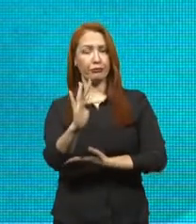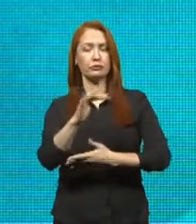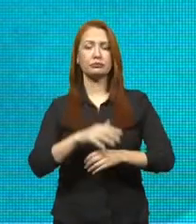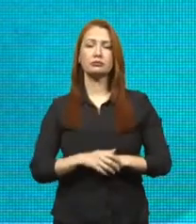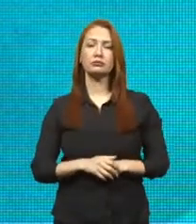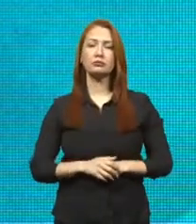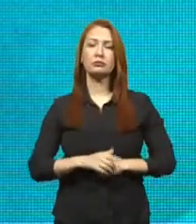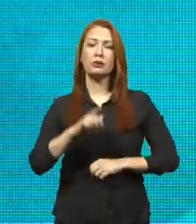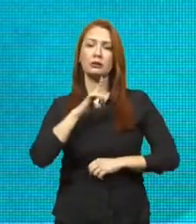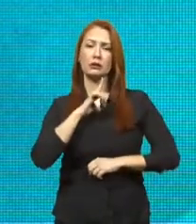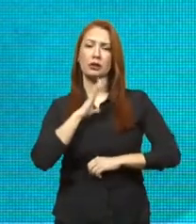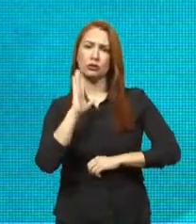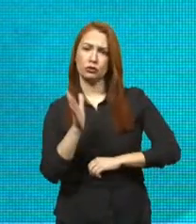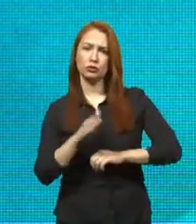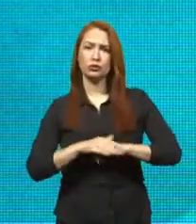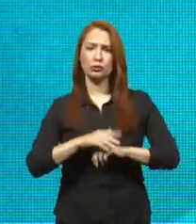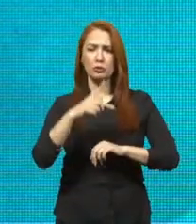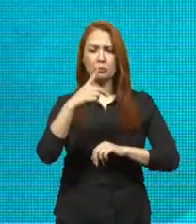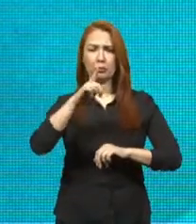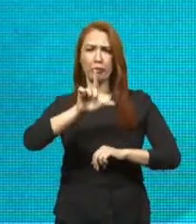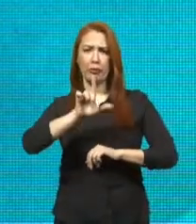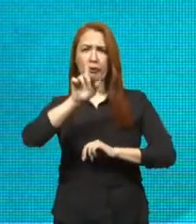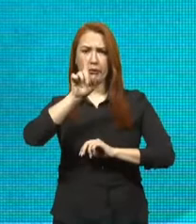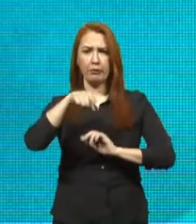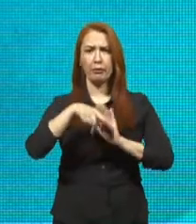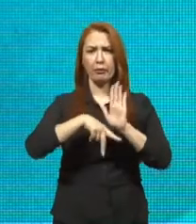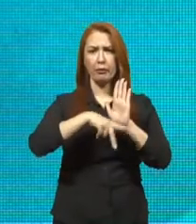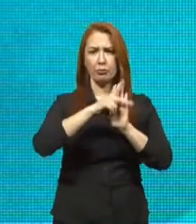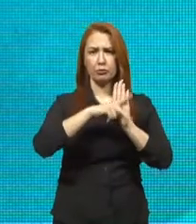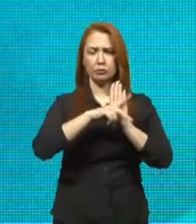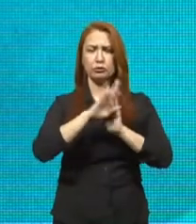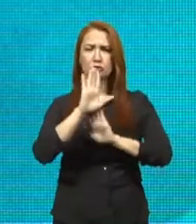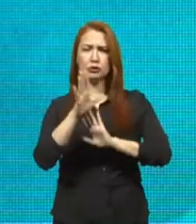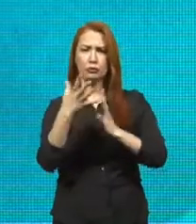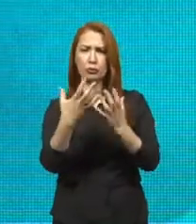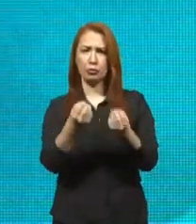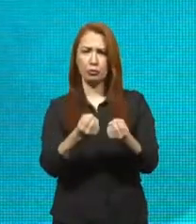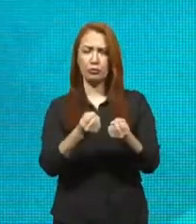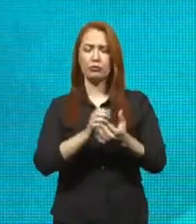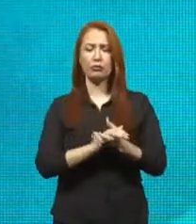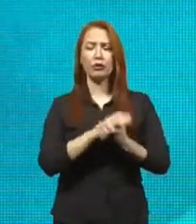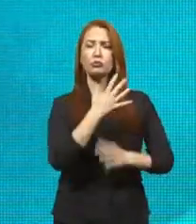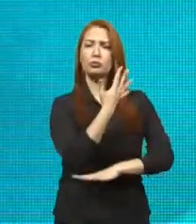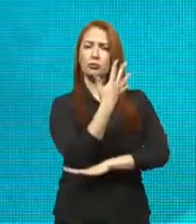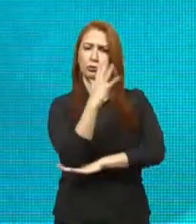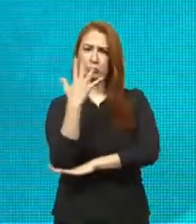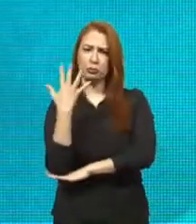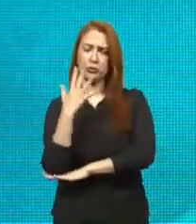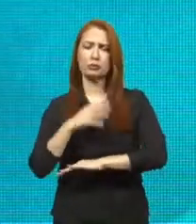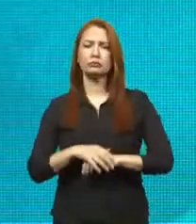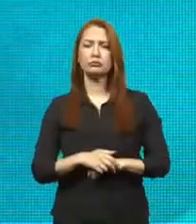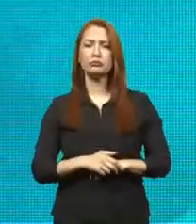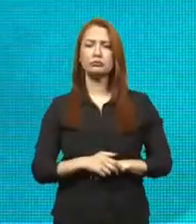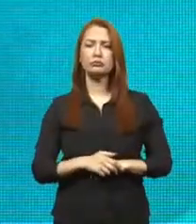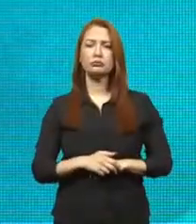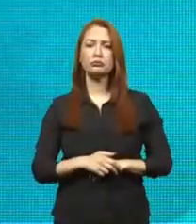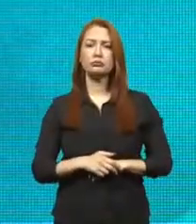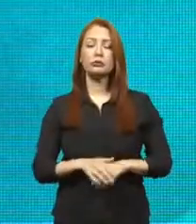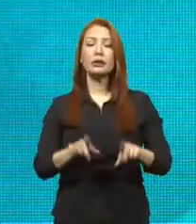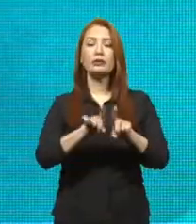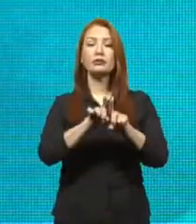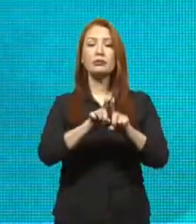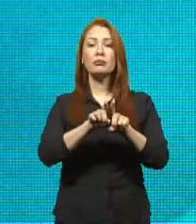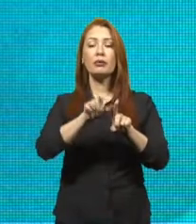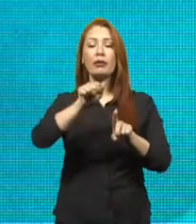tramitação no Senado, já foi aprovado há poucos dias na Comissão de Meio Ambiente e agora vai para aprovação. E a Anne Ortiz,